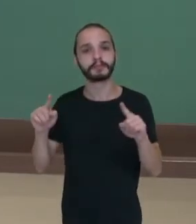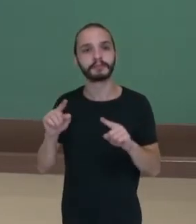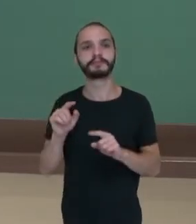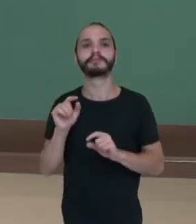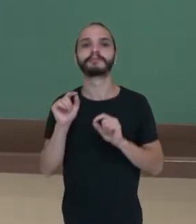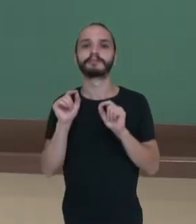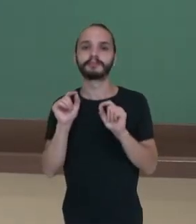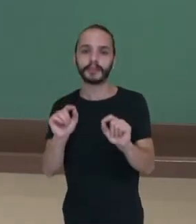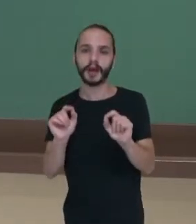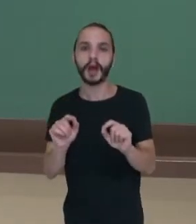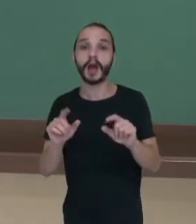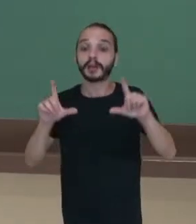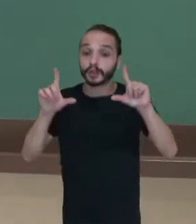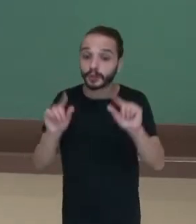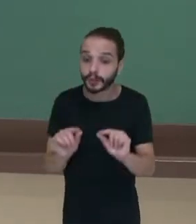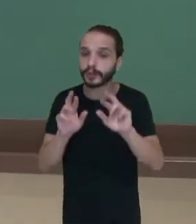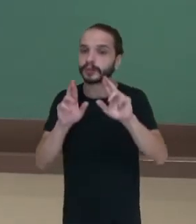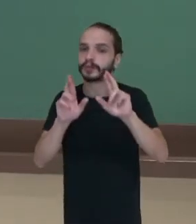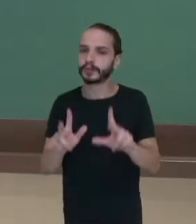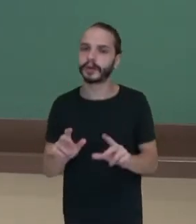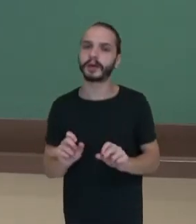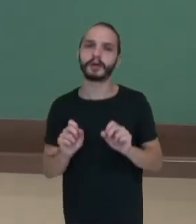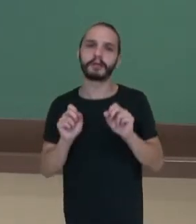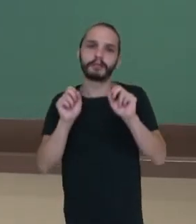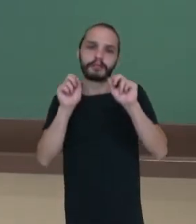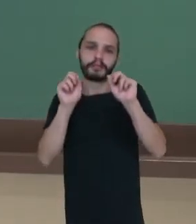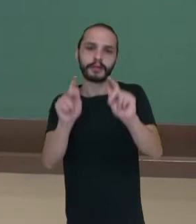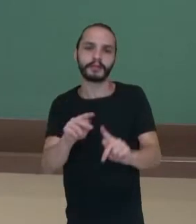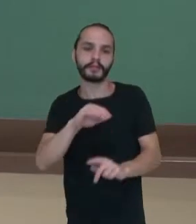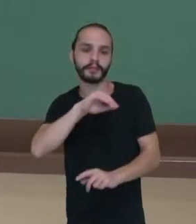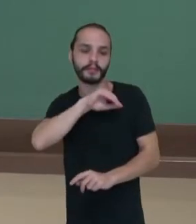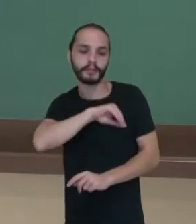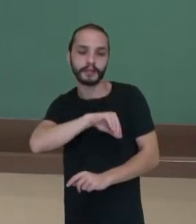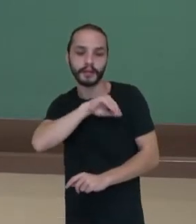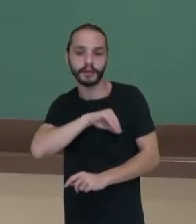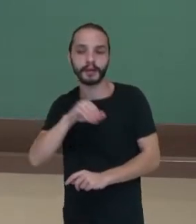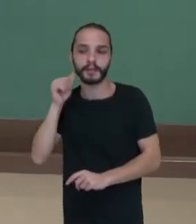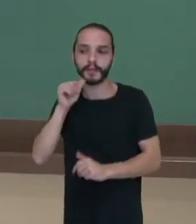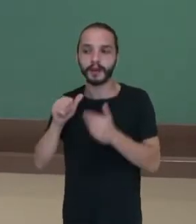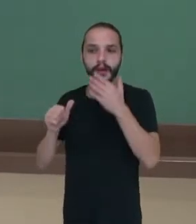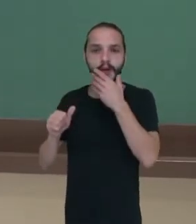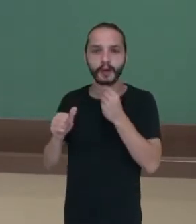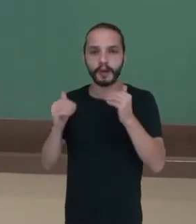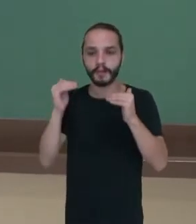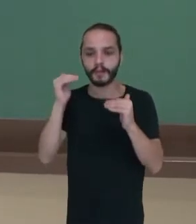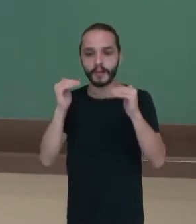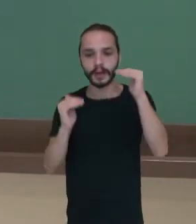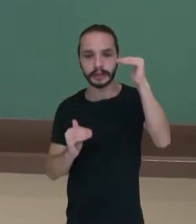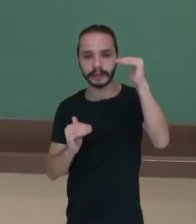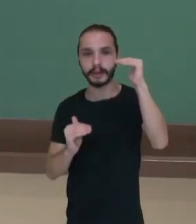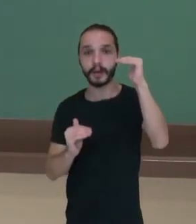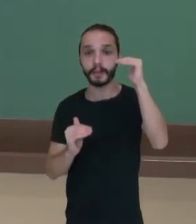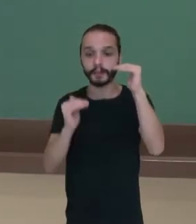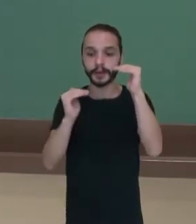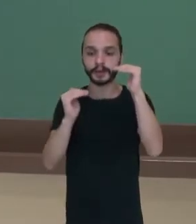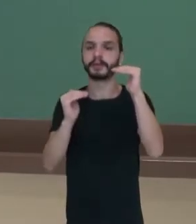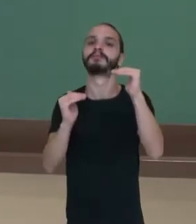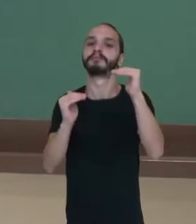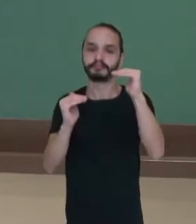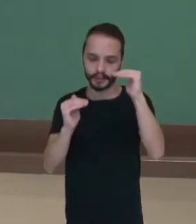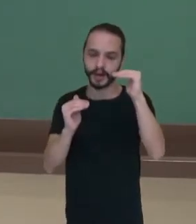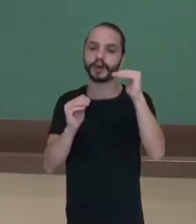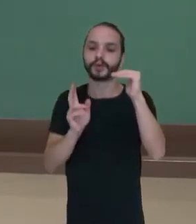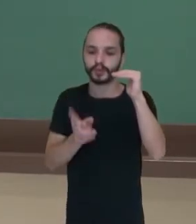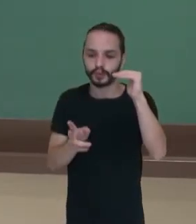falando, reduziu a diferença, né, do quanto ganham as mulheres e do quanto ganham os homens, ainda assim